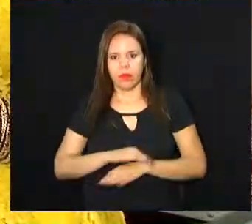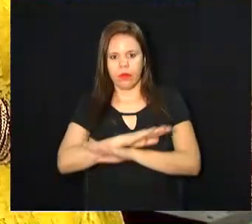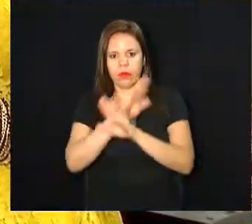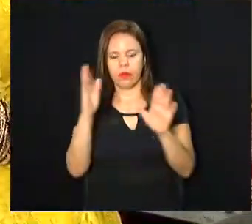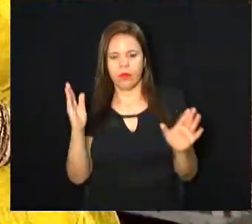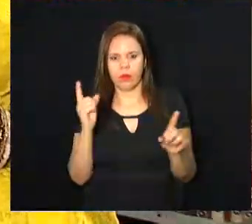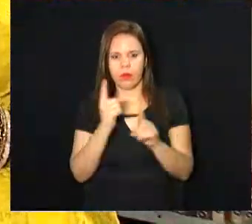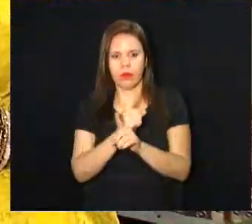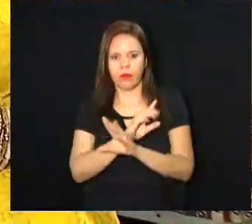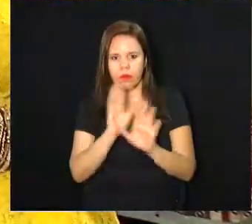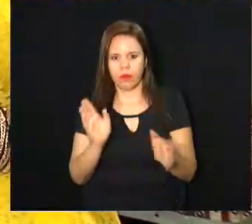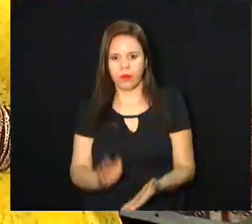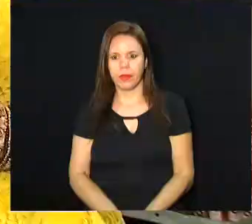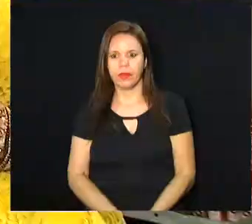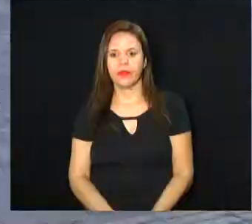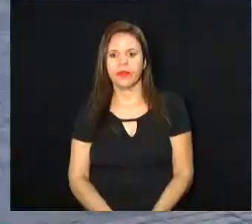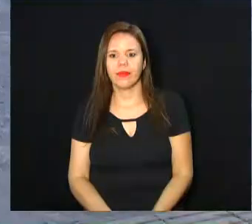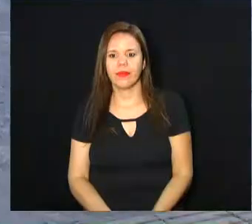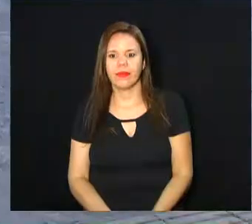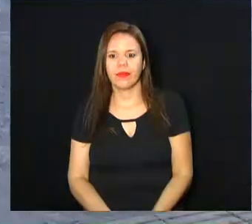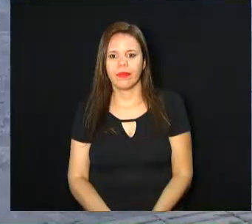nosso próximo encontro. Tchau!